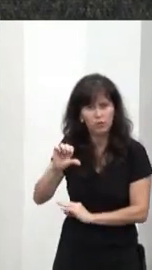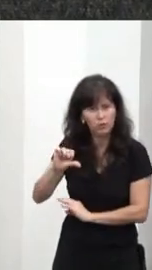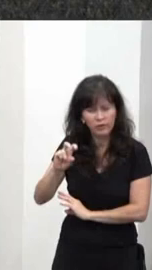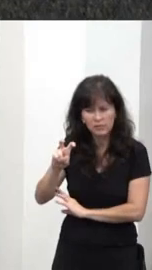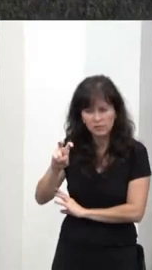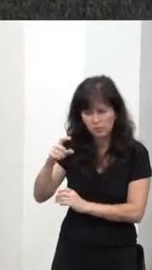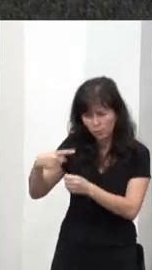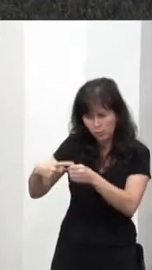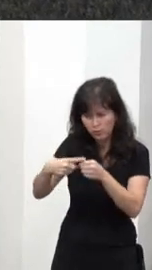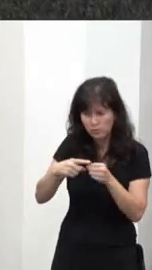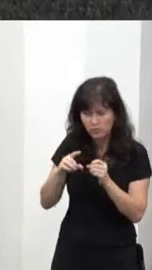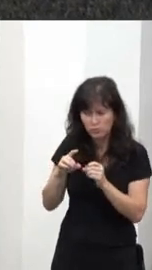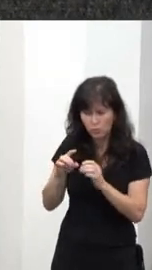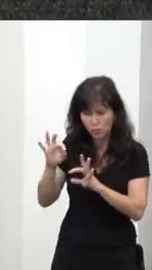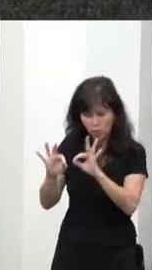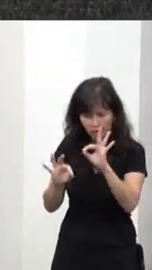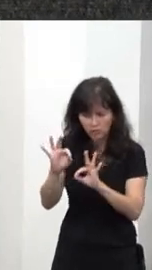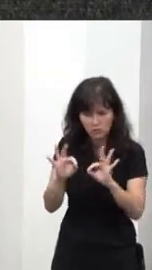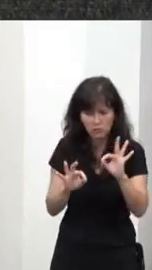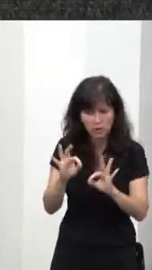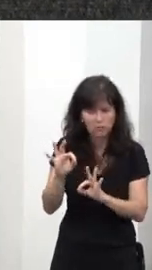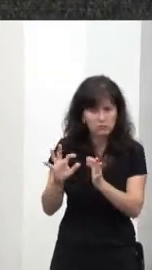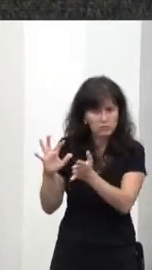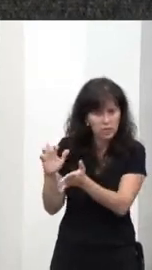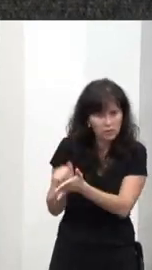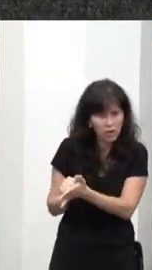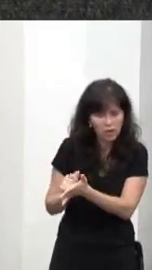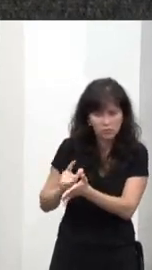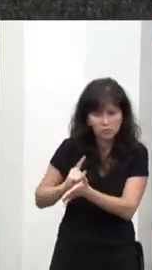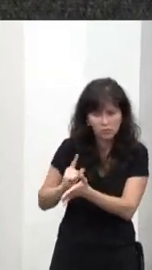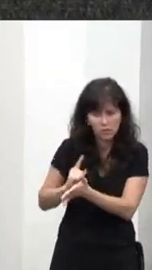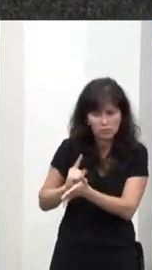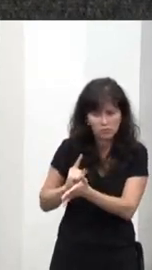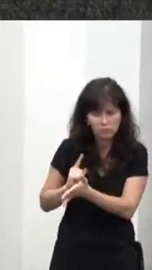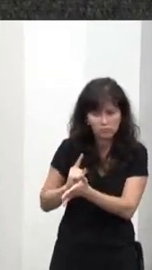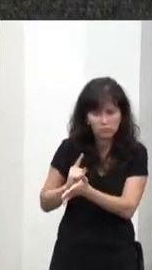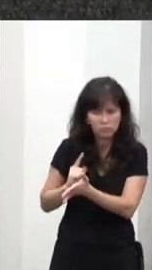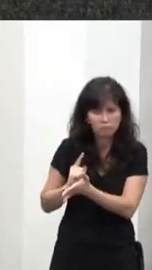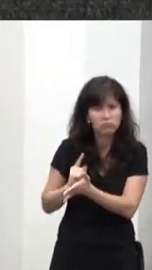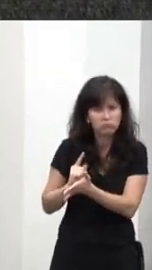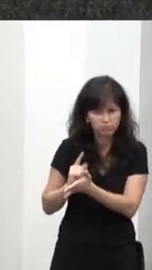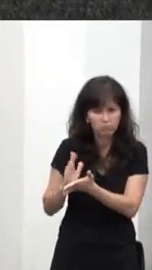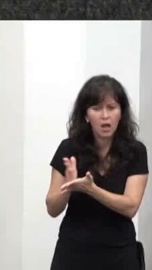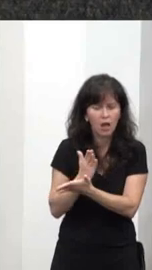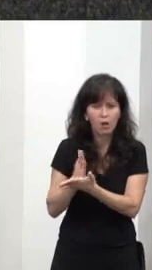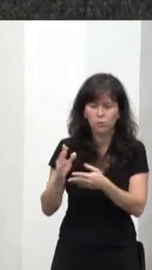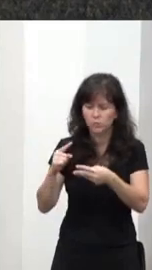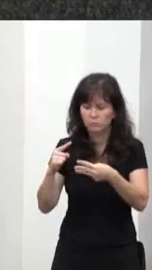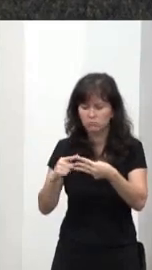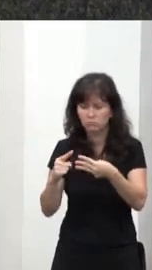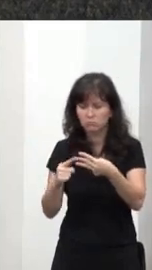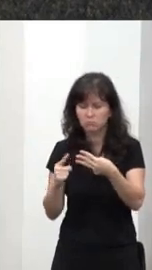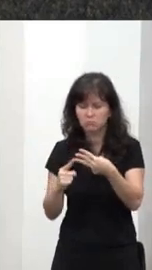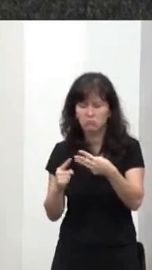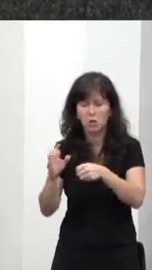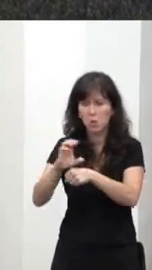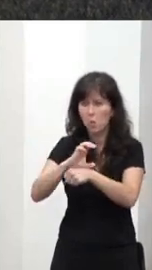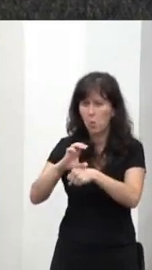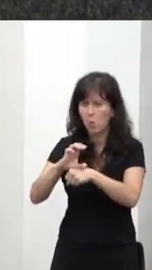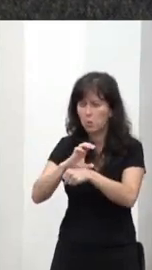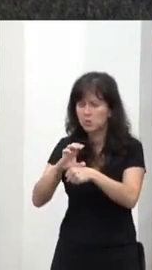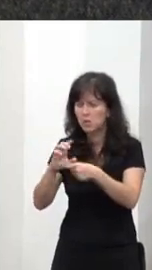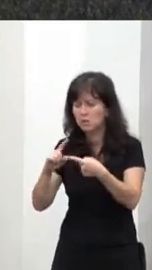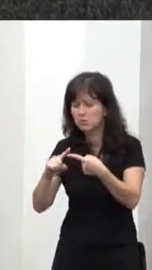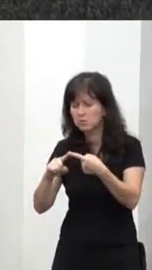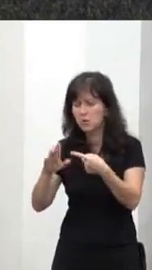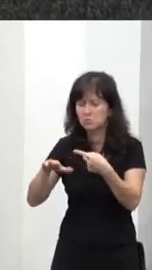e muitos dos quais não estão completa com os três níveis né conselho plano e fundo Às vezes tem conselho Às